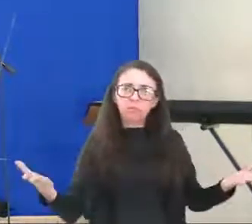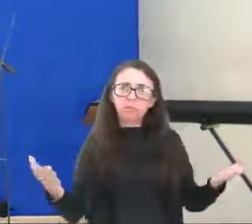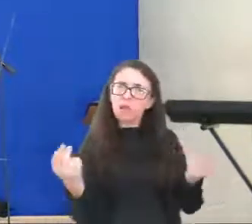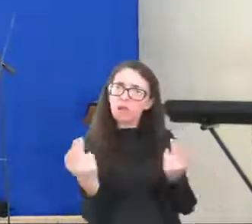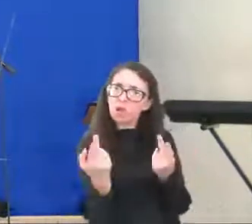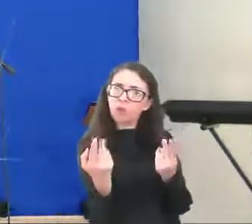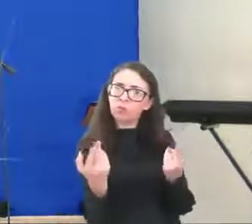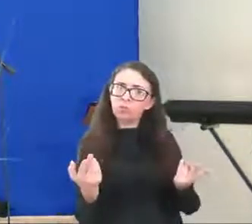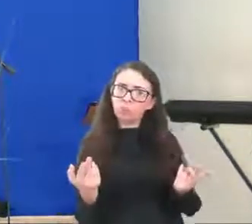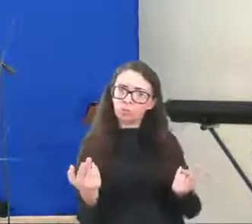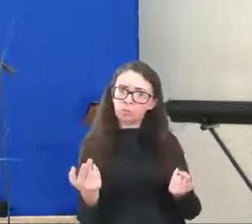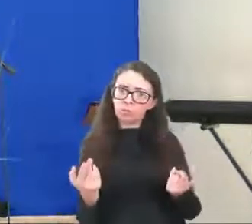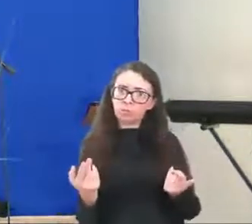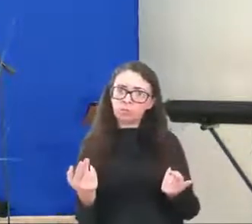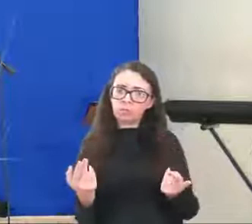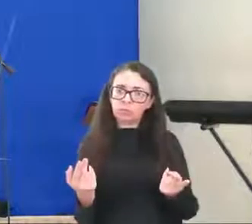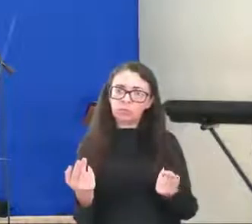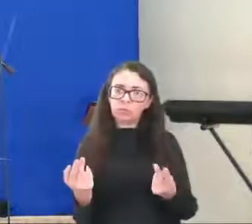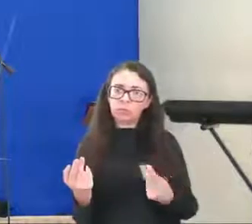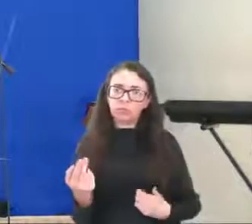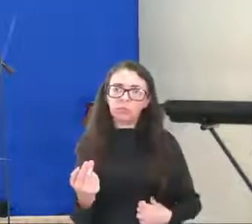Vamos à prática.